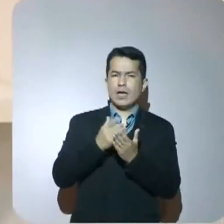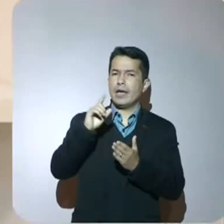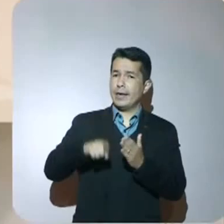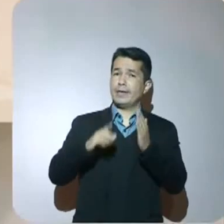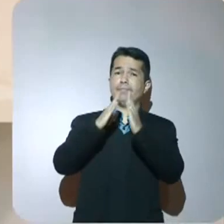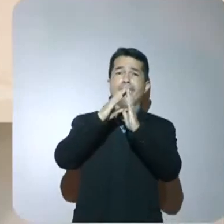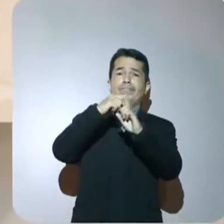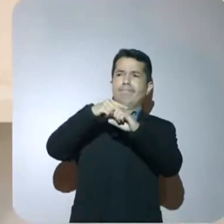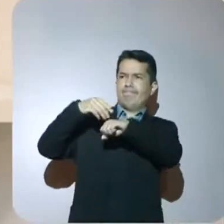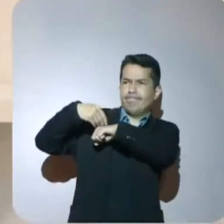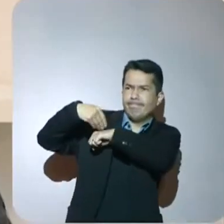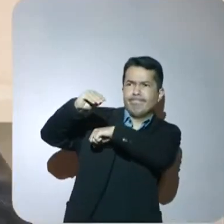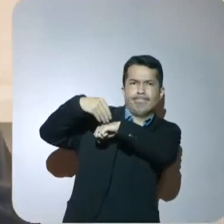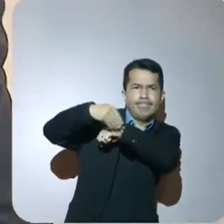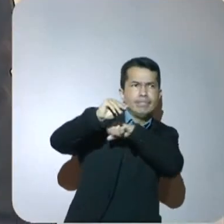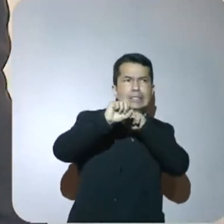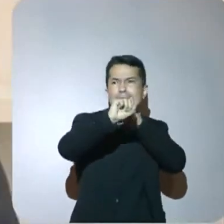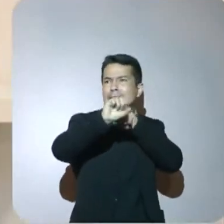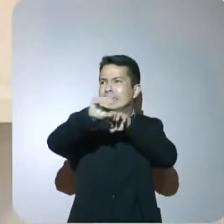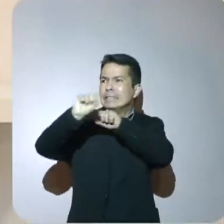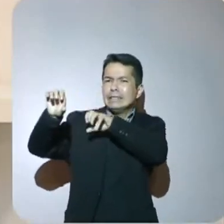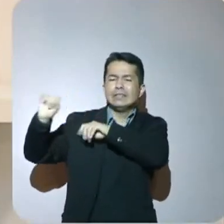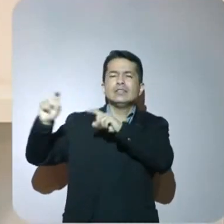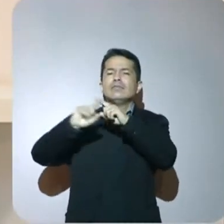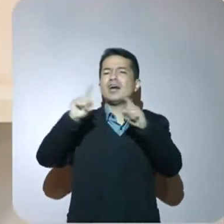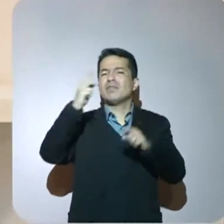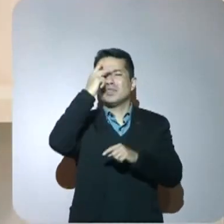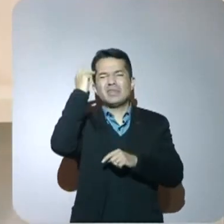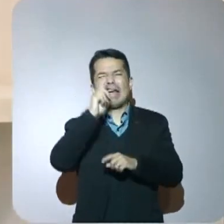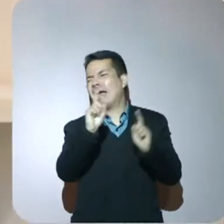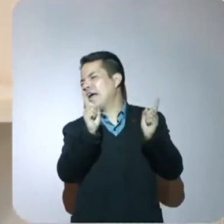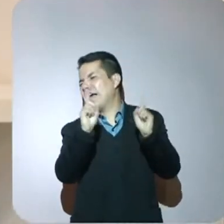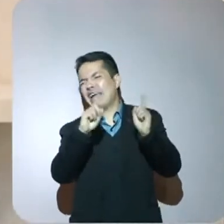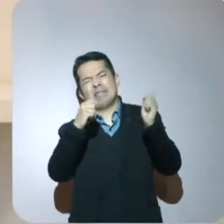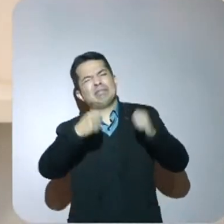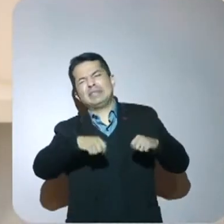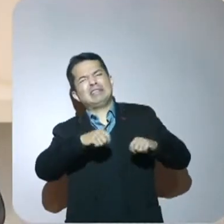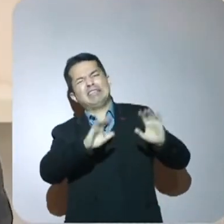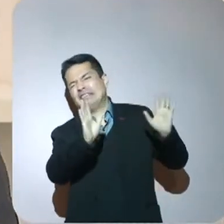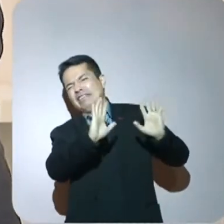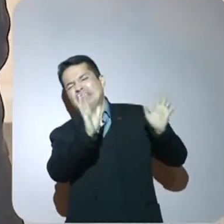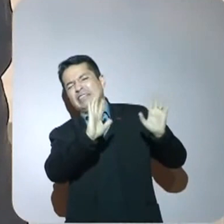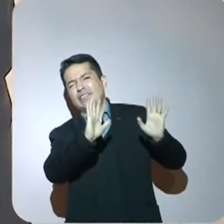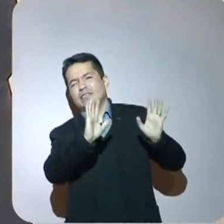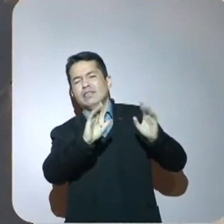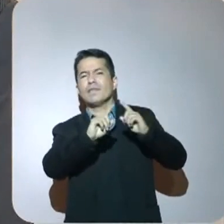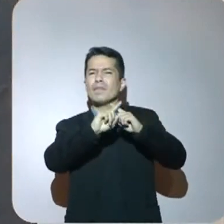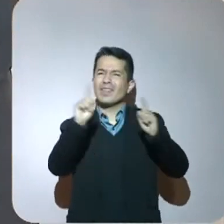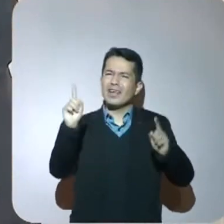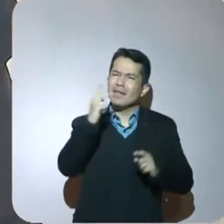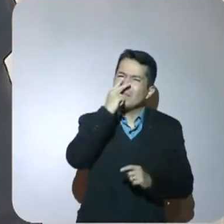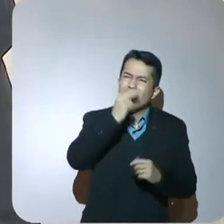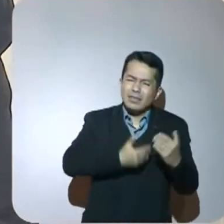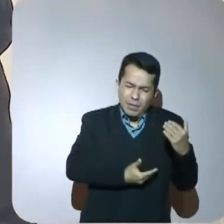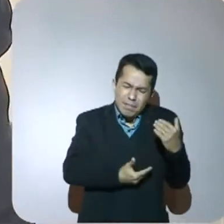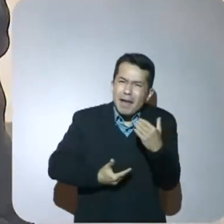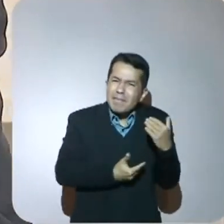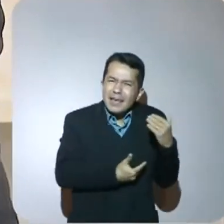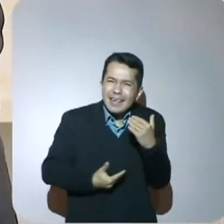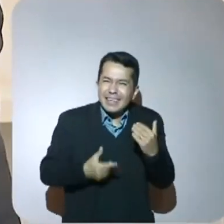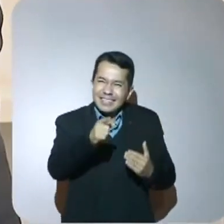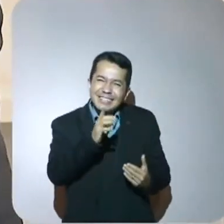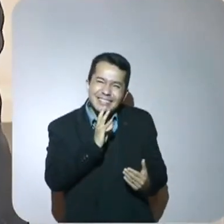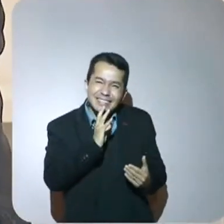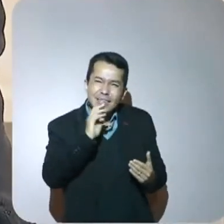disposição. Às vezes, quando eu olho para isso, eu vejo assim que tem muita gente que se contenta com leitinho de bebê,